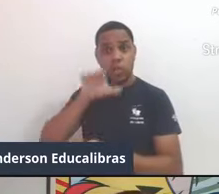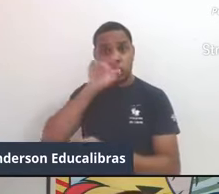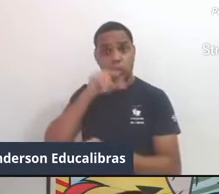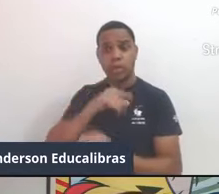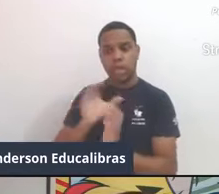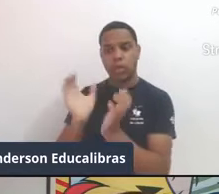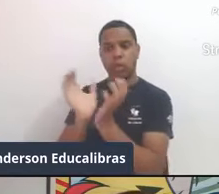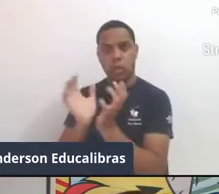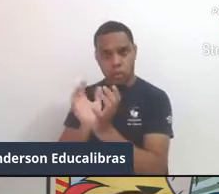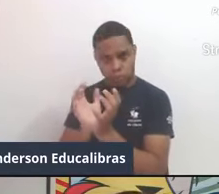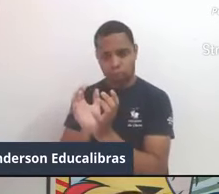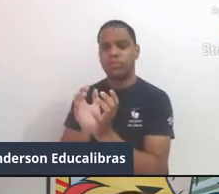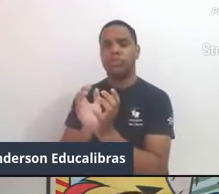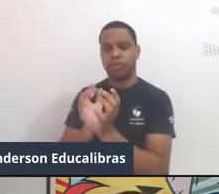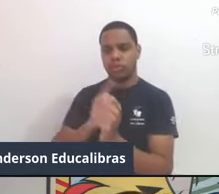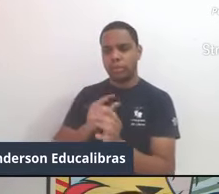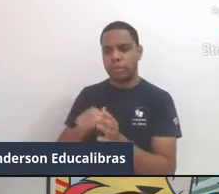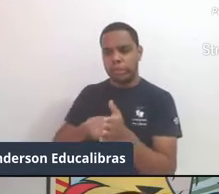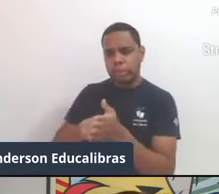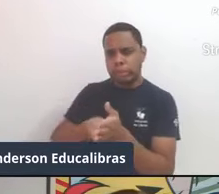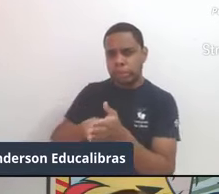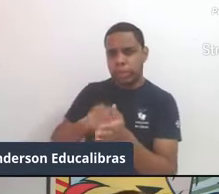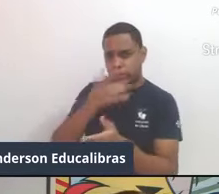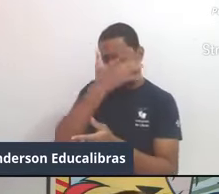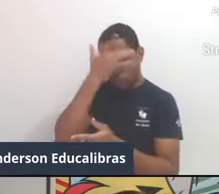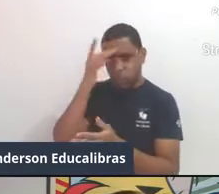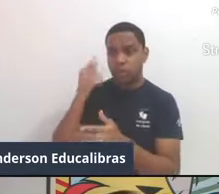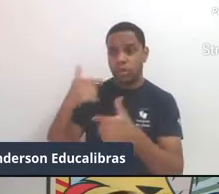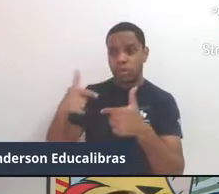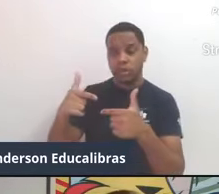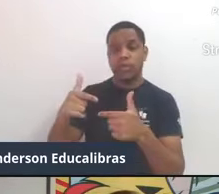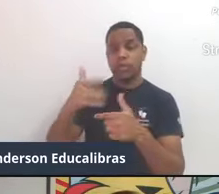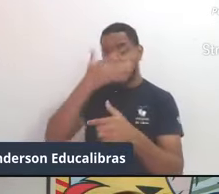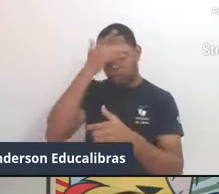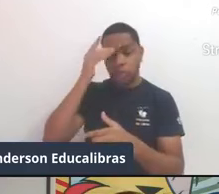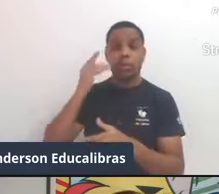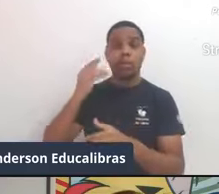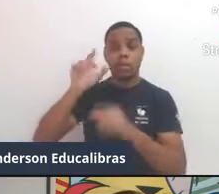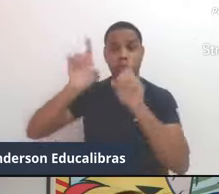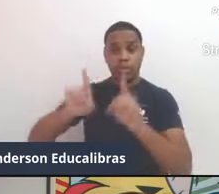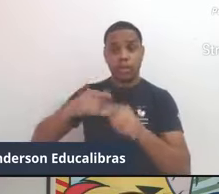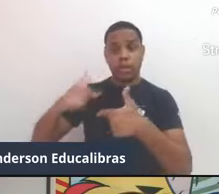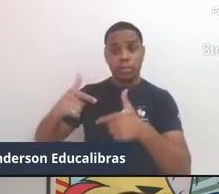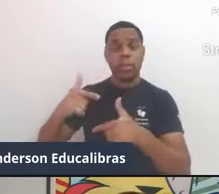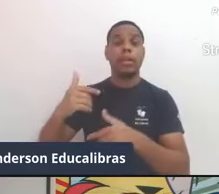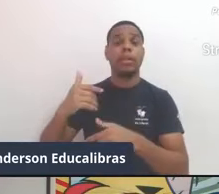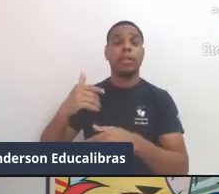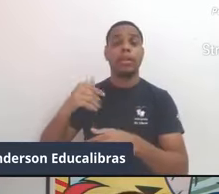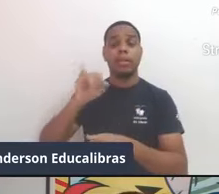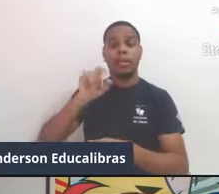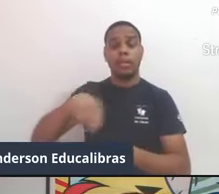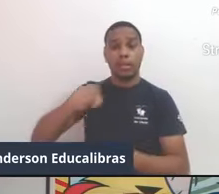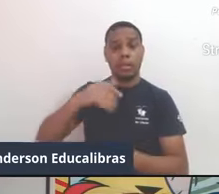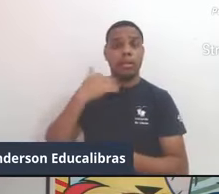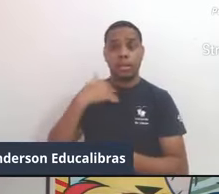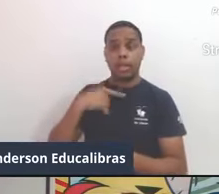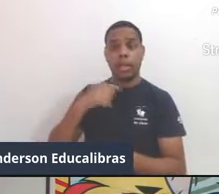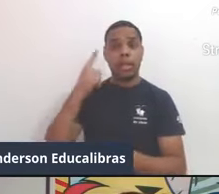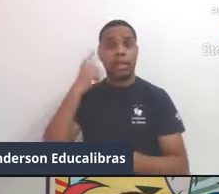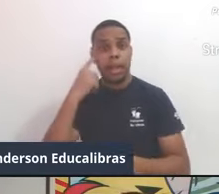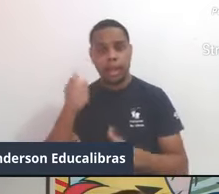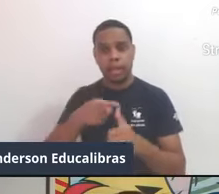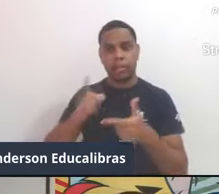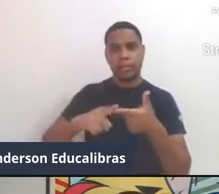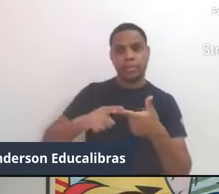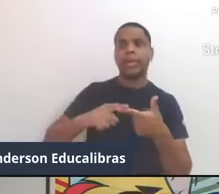grupo de afinidade, onde as pessoas com deficiência que trabalham no Itaú Unibanco, elas trazem ideias, elas trazem críticas, e